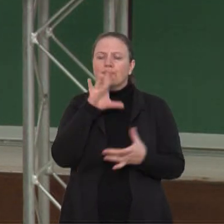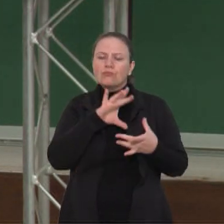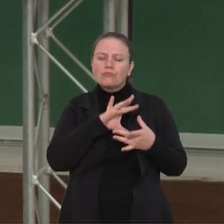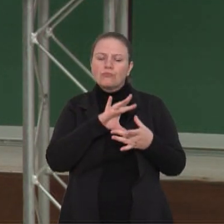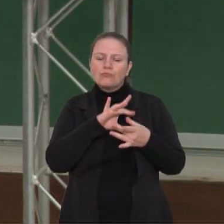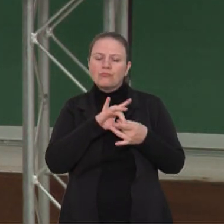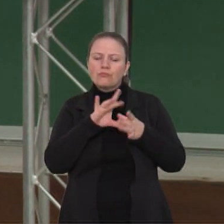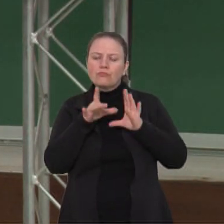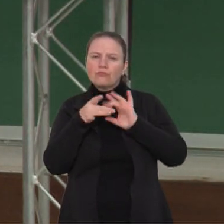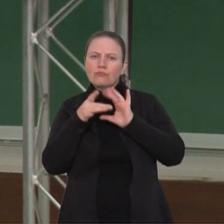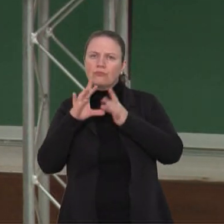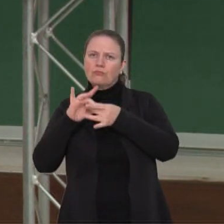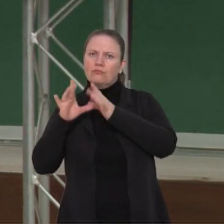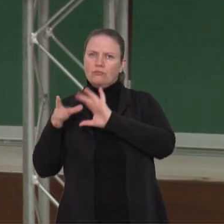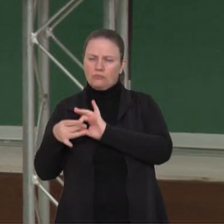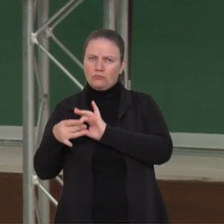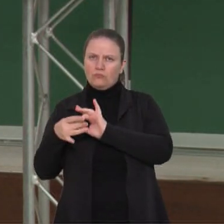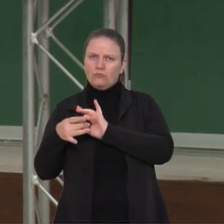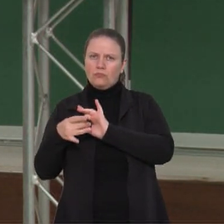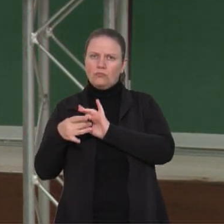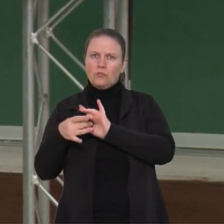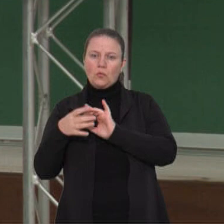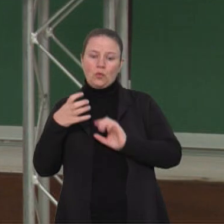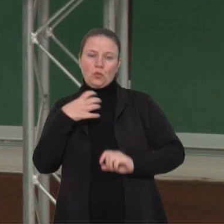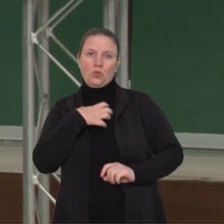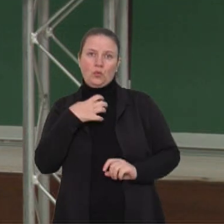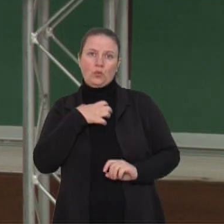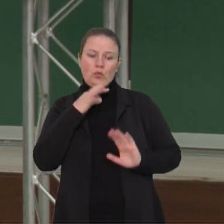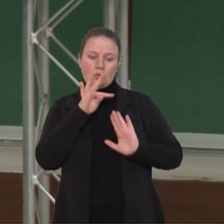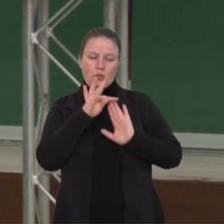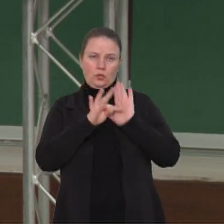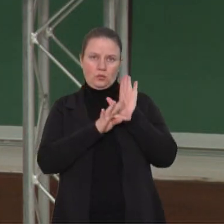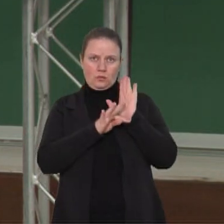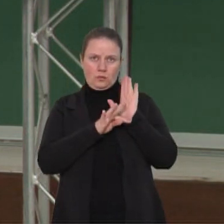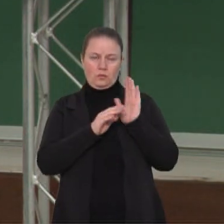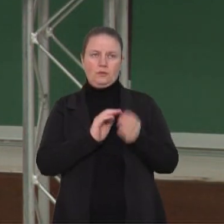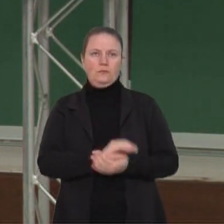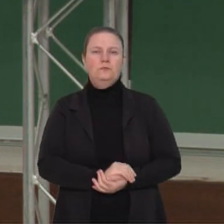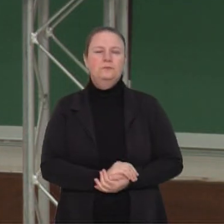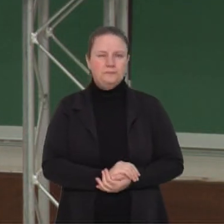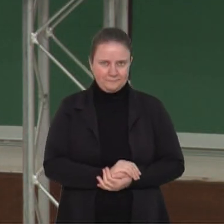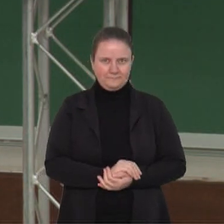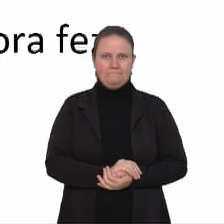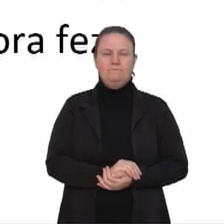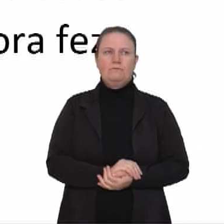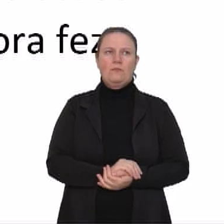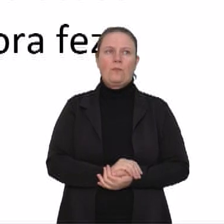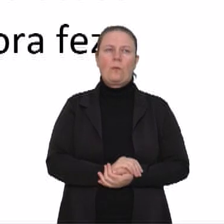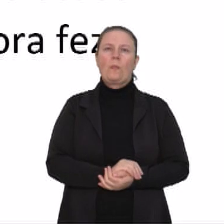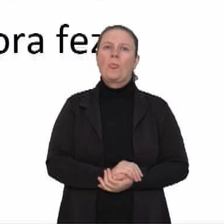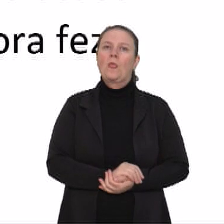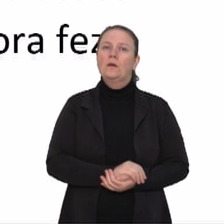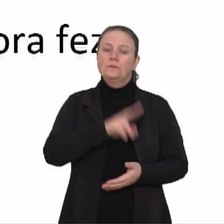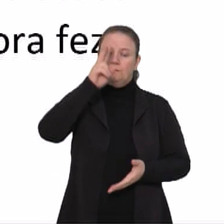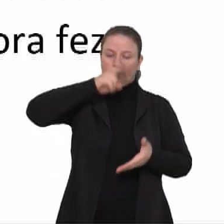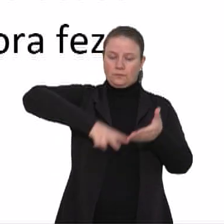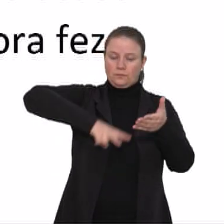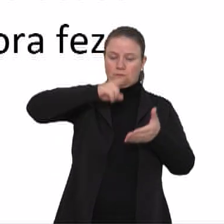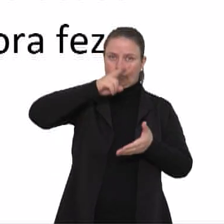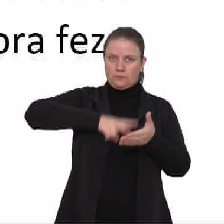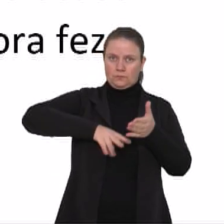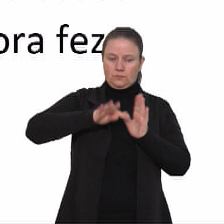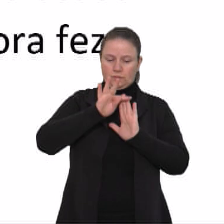coesão referencial funcionando nesse texto. Querem ver? Então, você vai reler esse